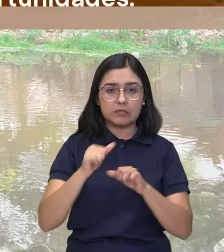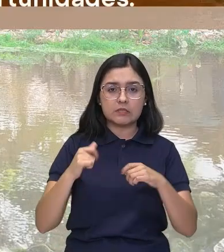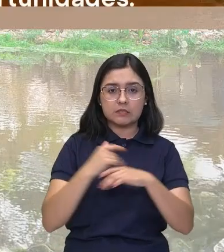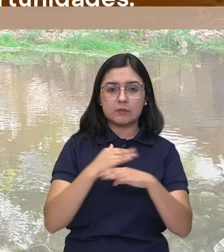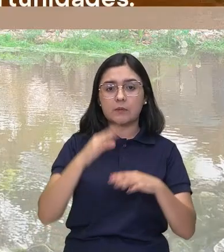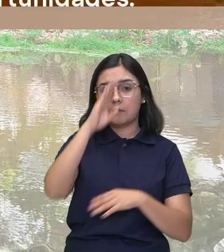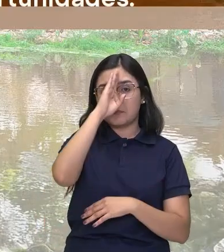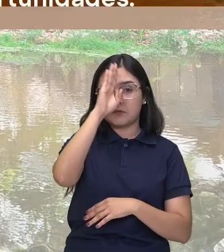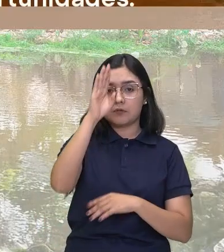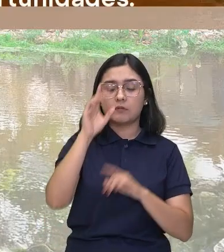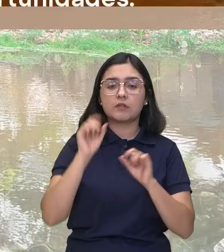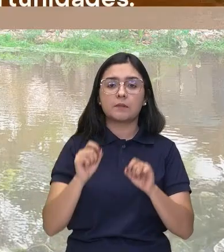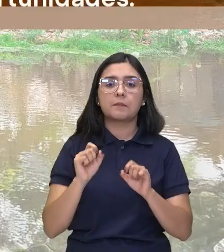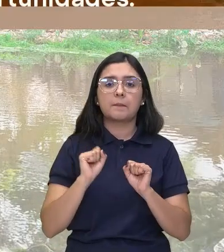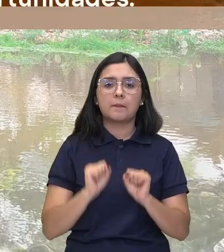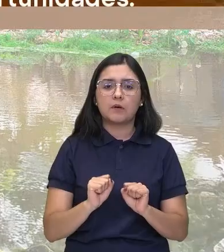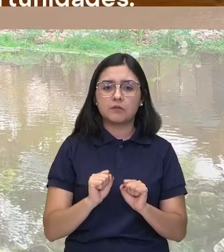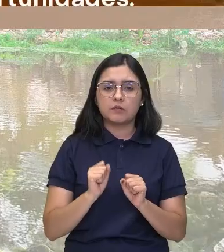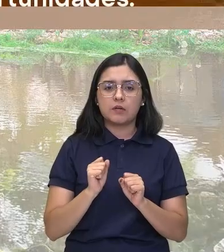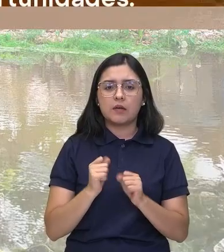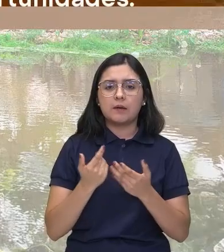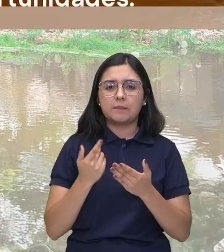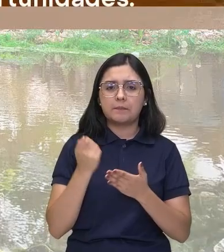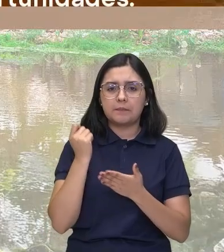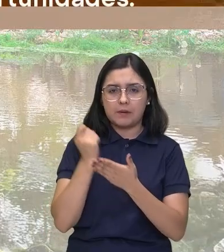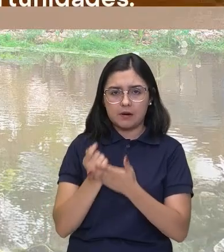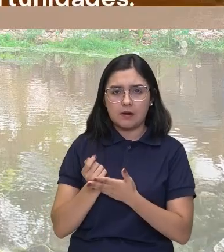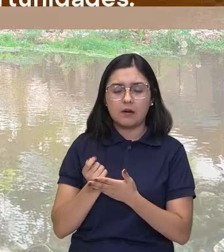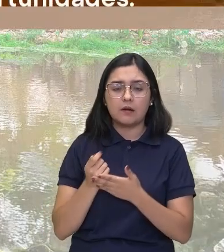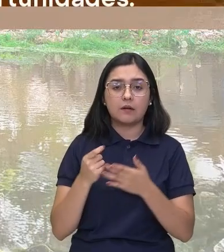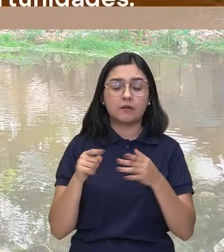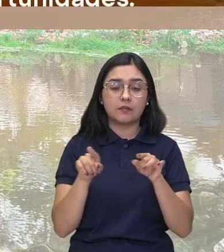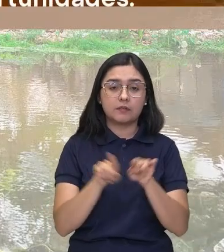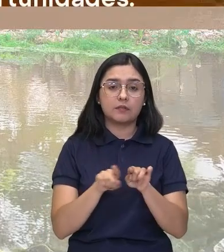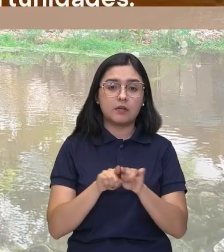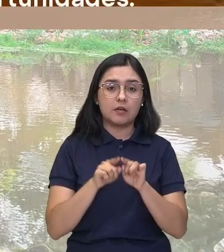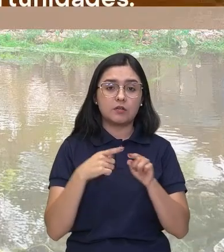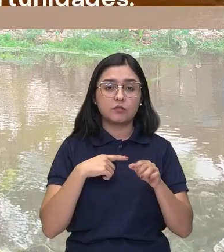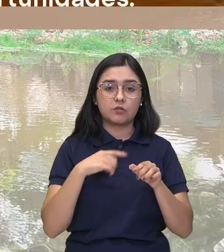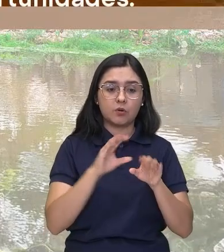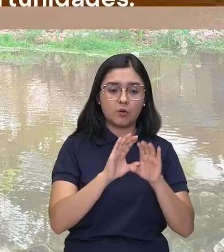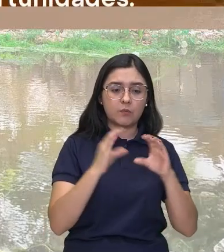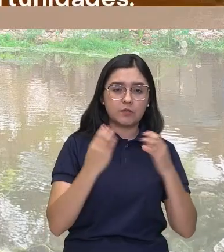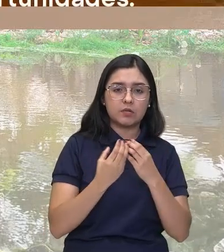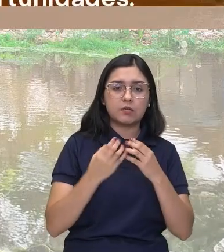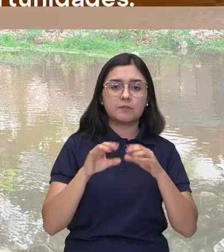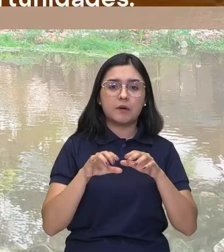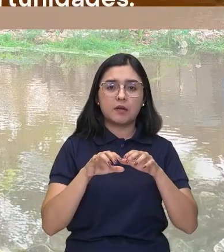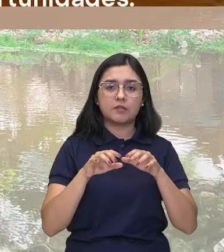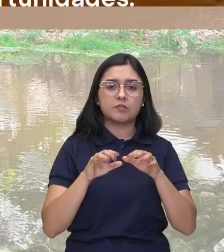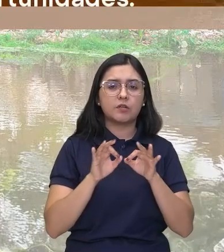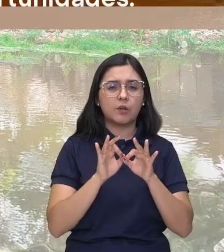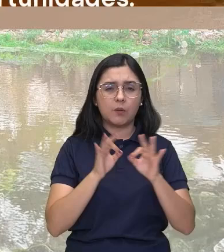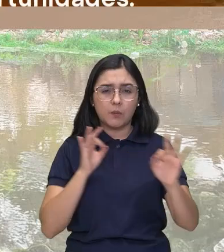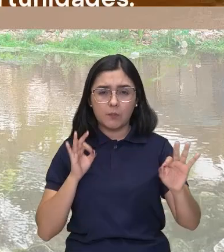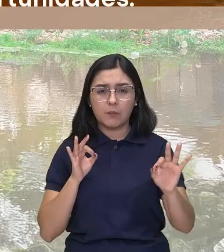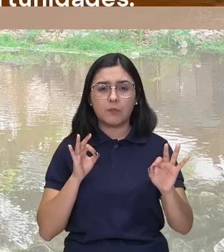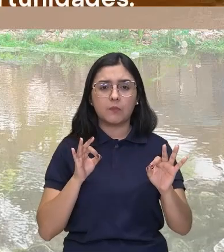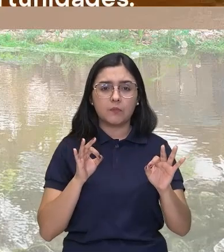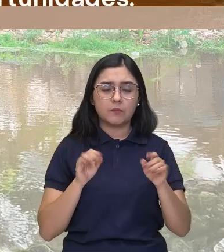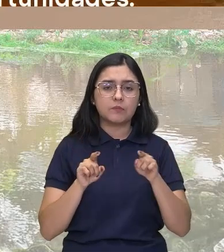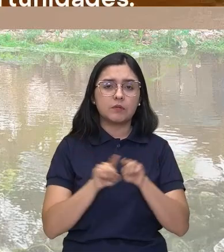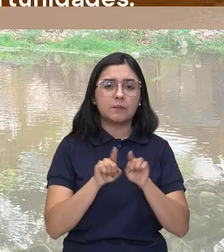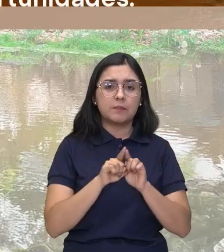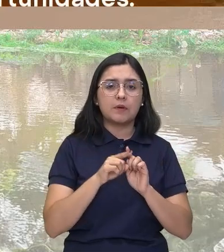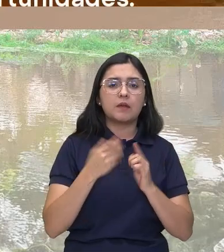priorizar quem pode pagar por ela, né? Essa que é a questão. As comunidades mais afastadas, mais isoladas, com mais